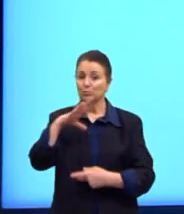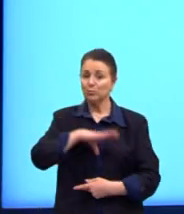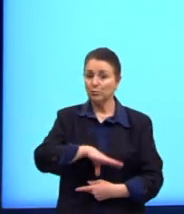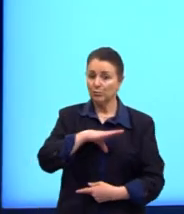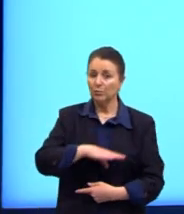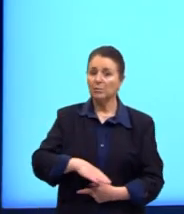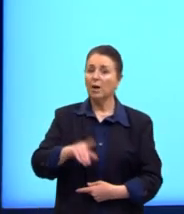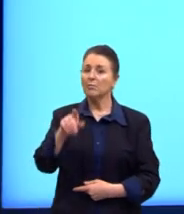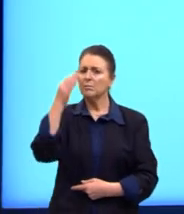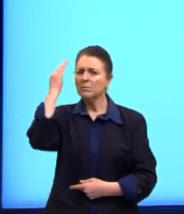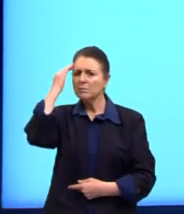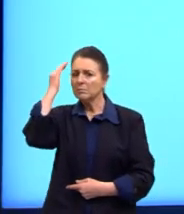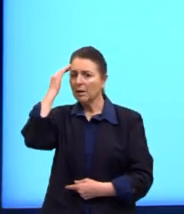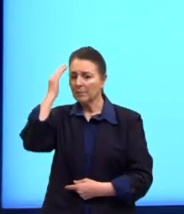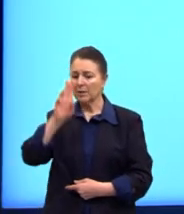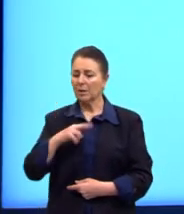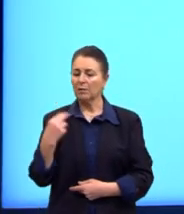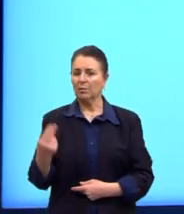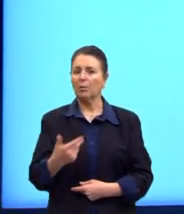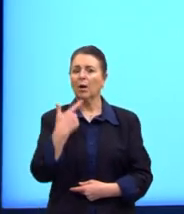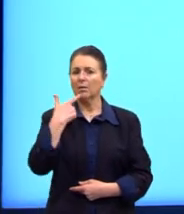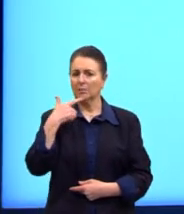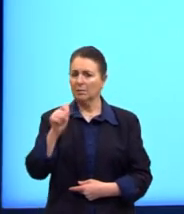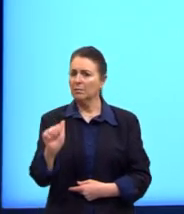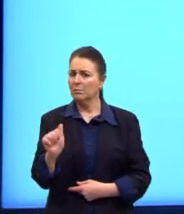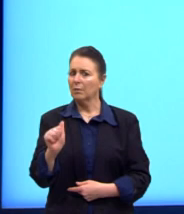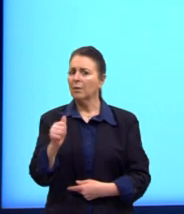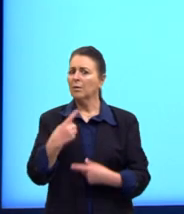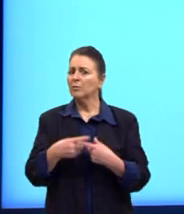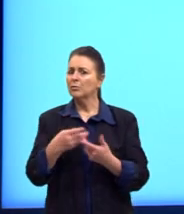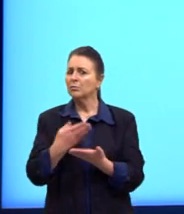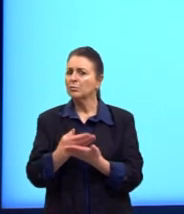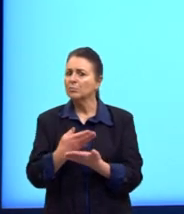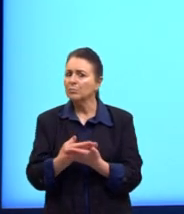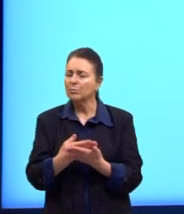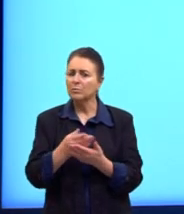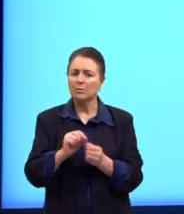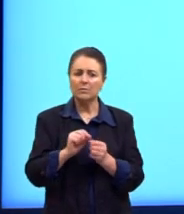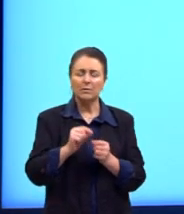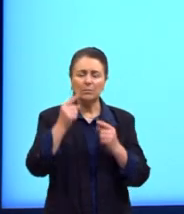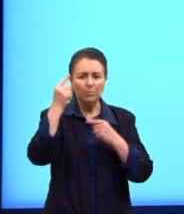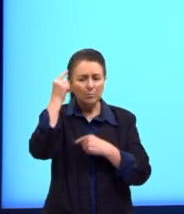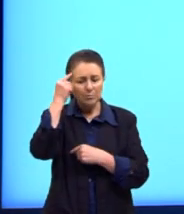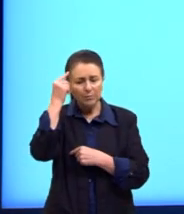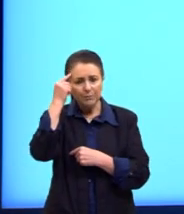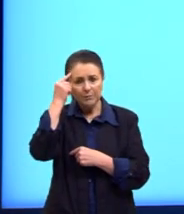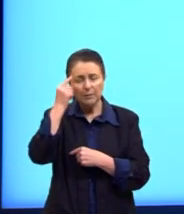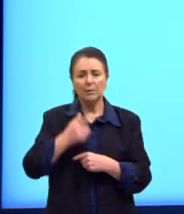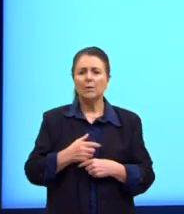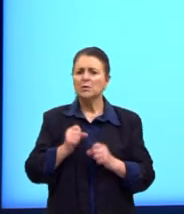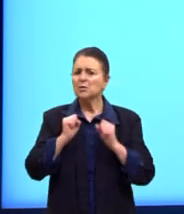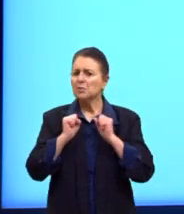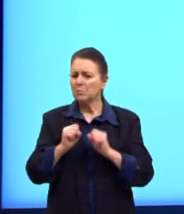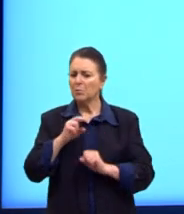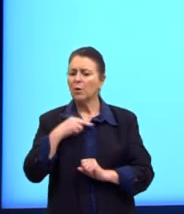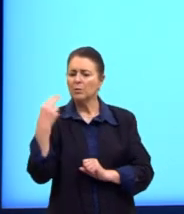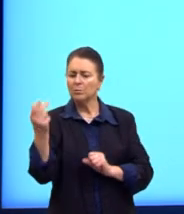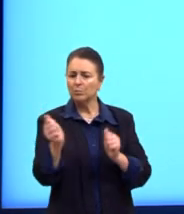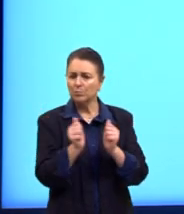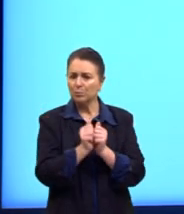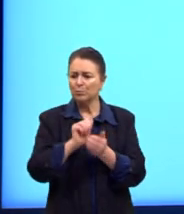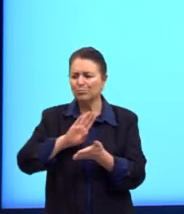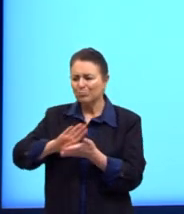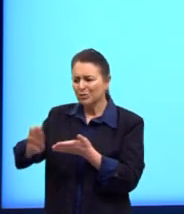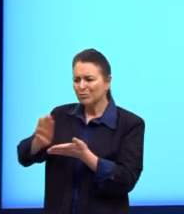cientes da nossa língua porque a gente estuda ela a gente tem que fazer uma reflexão que a gente possa ir tirando